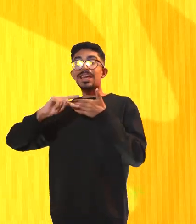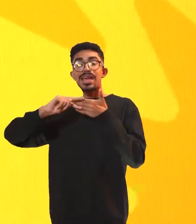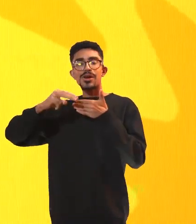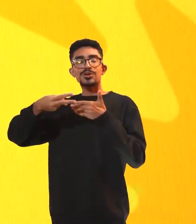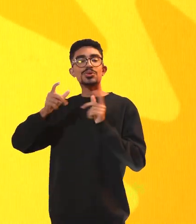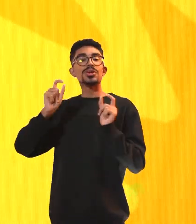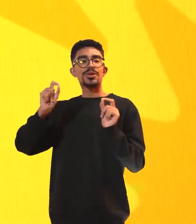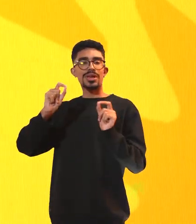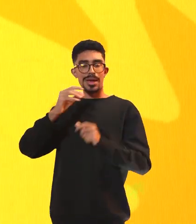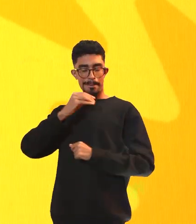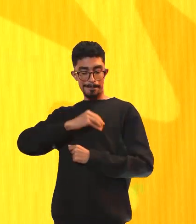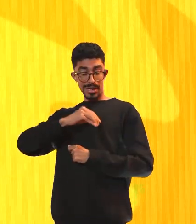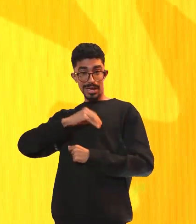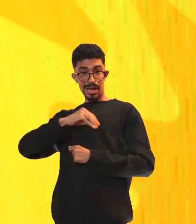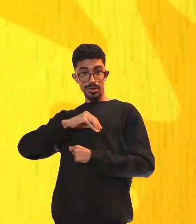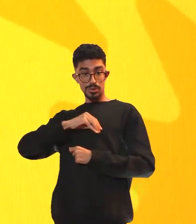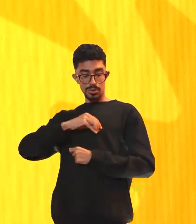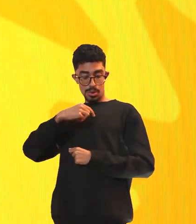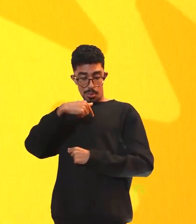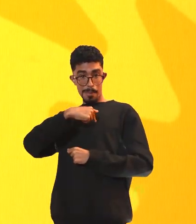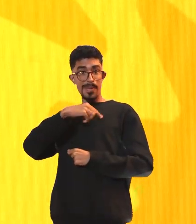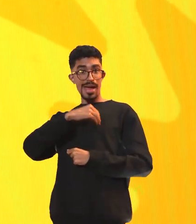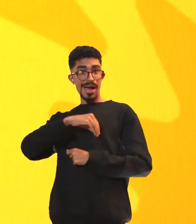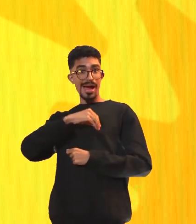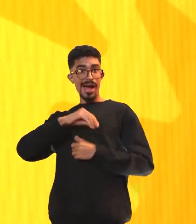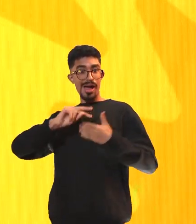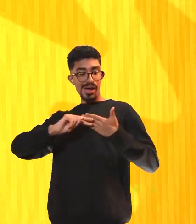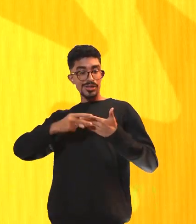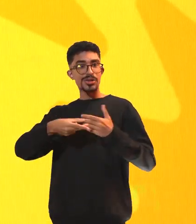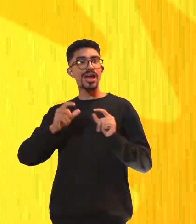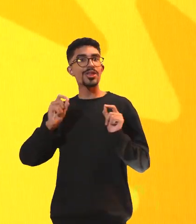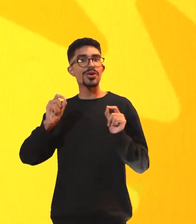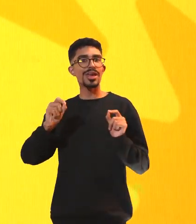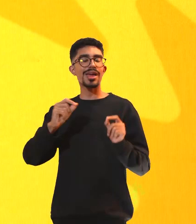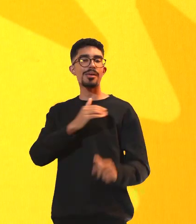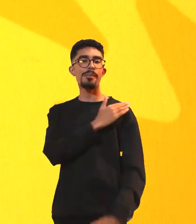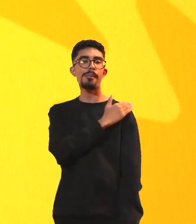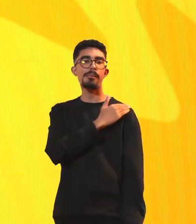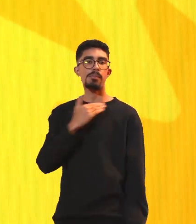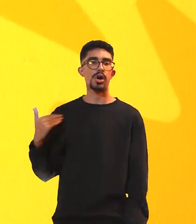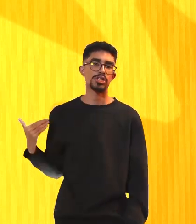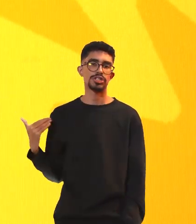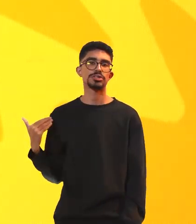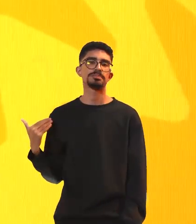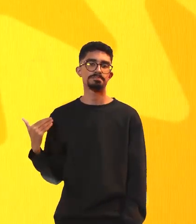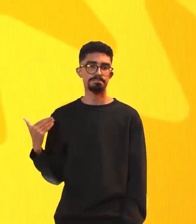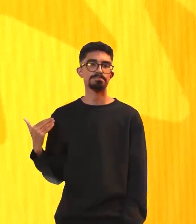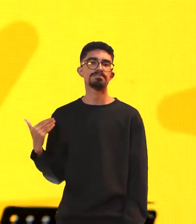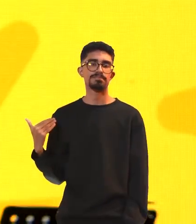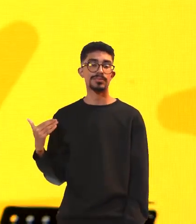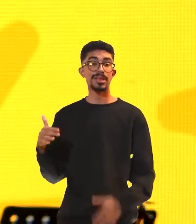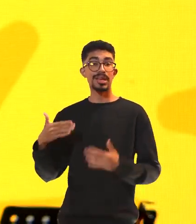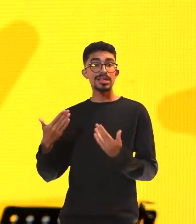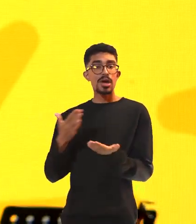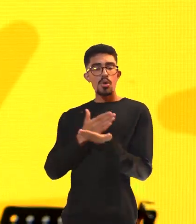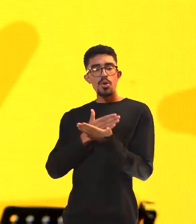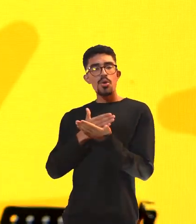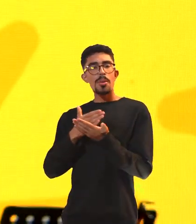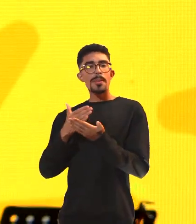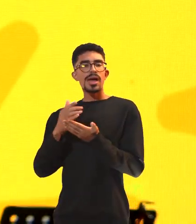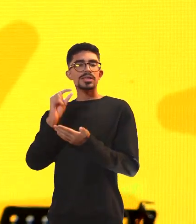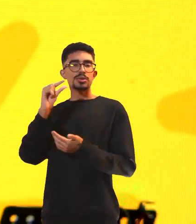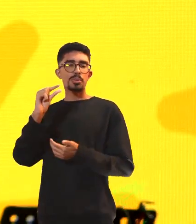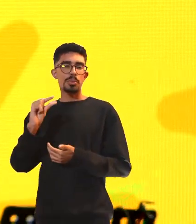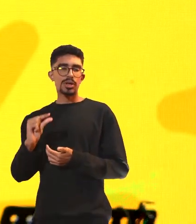Ou seja, essa tentação ela é um processo. Você começa a desejar, ser arrastado por aquilo e de repente você tropeça. Por